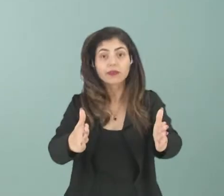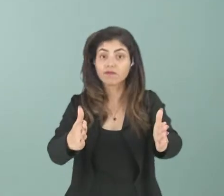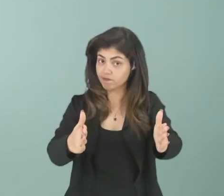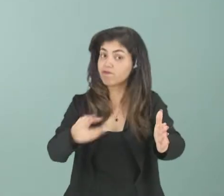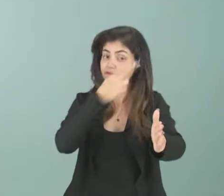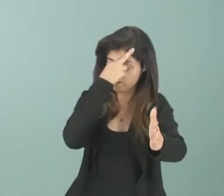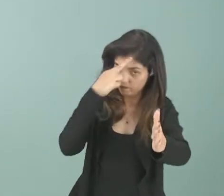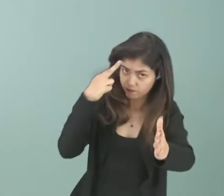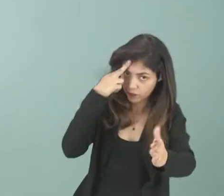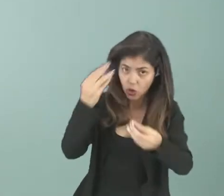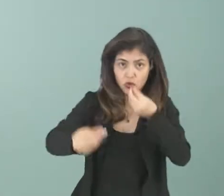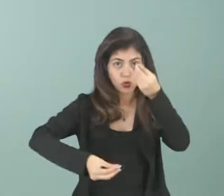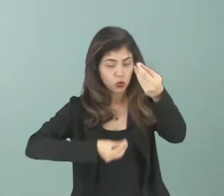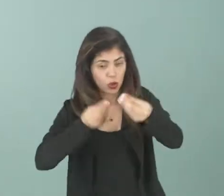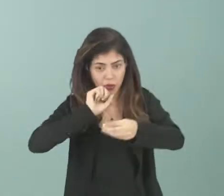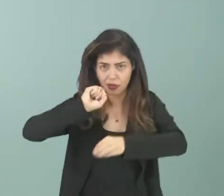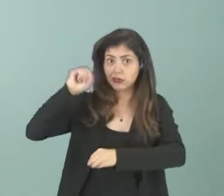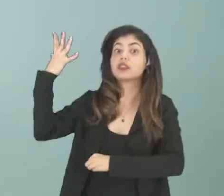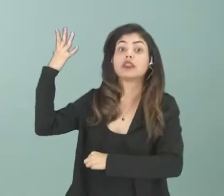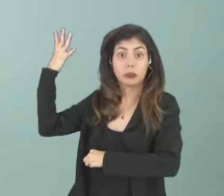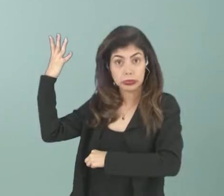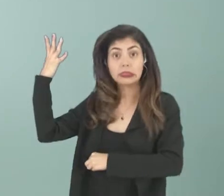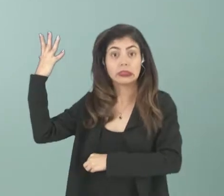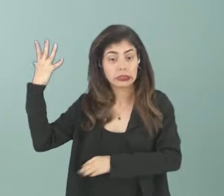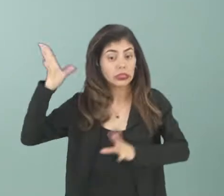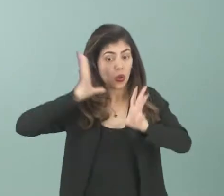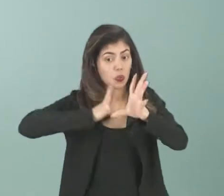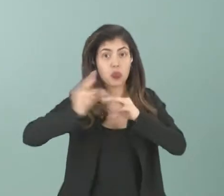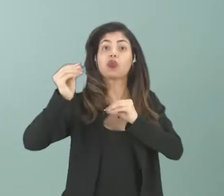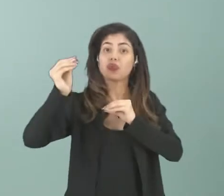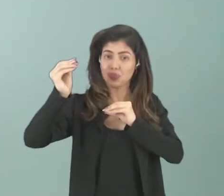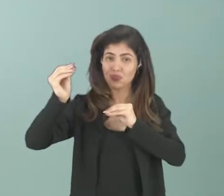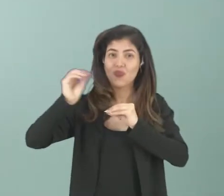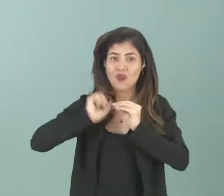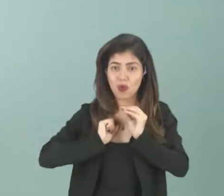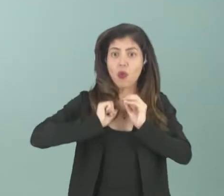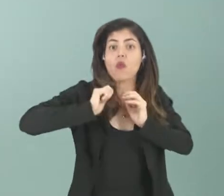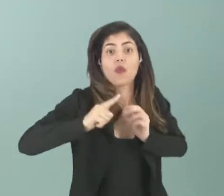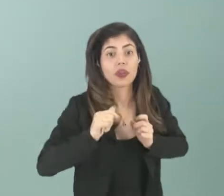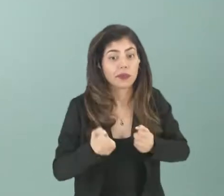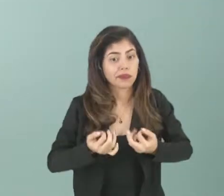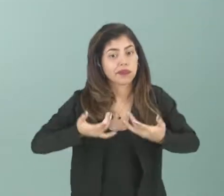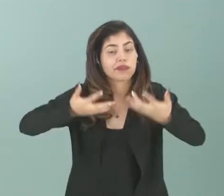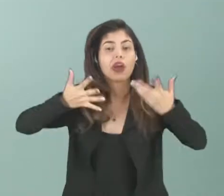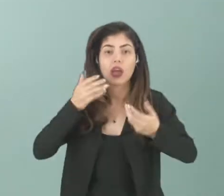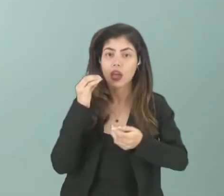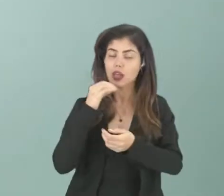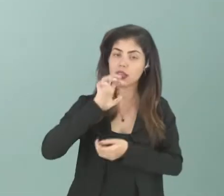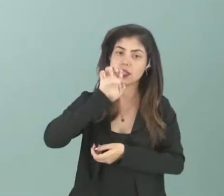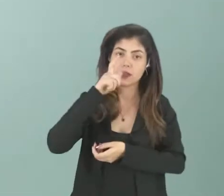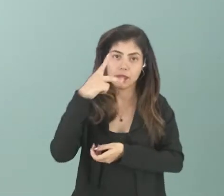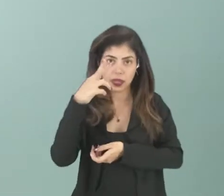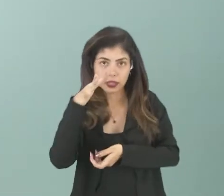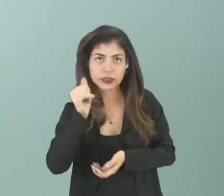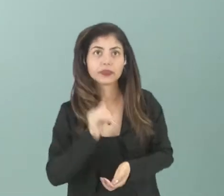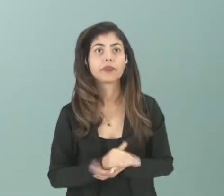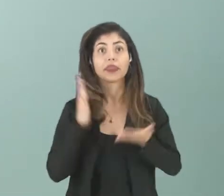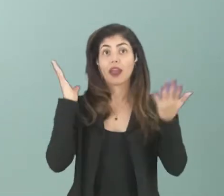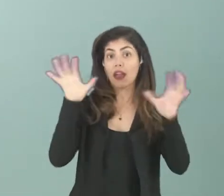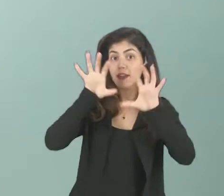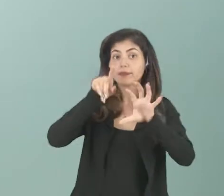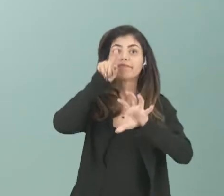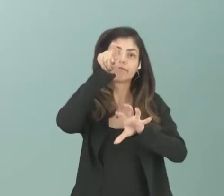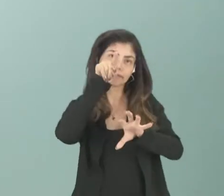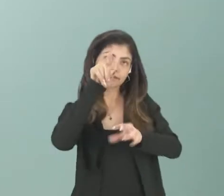da história, né, como que um acontecimento, uma catástrofe, produzisse uma contra-reação que reacende a esperança. Aqui são